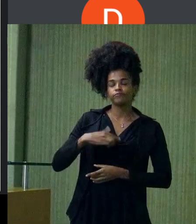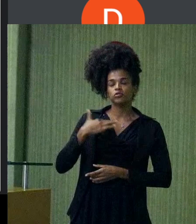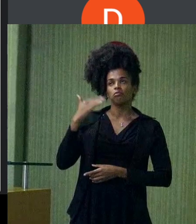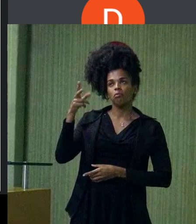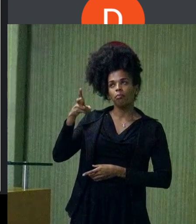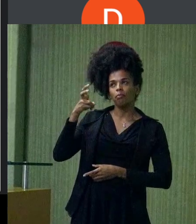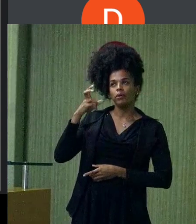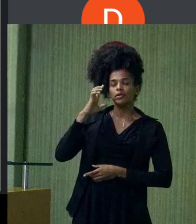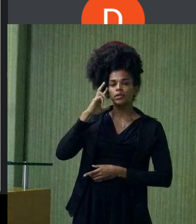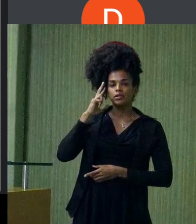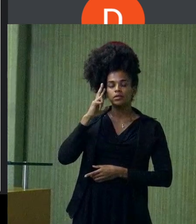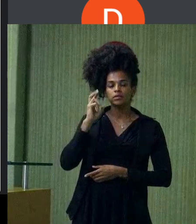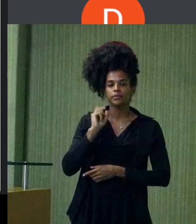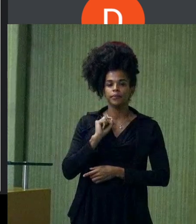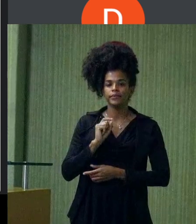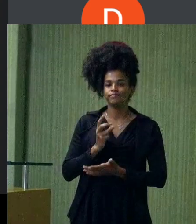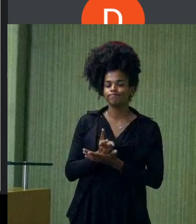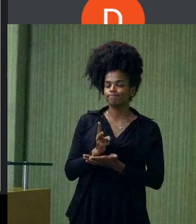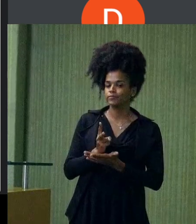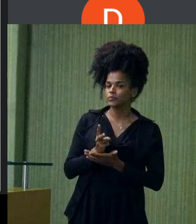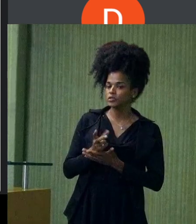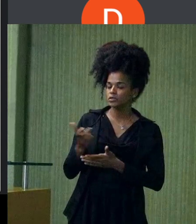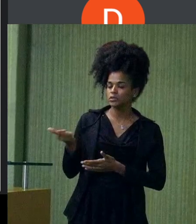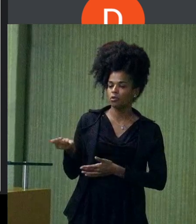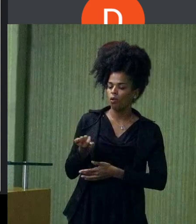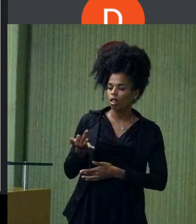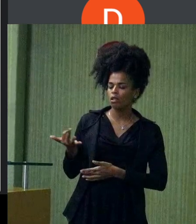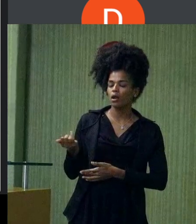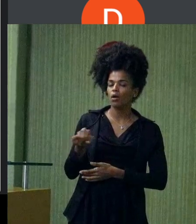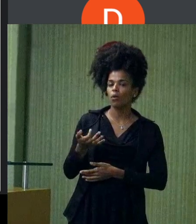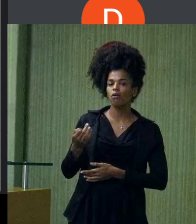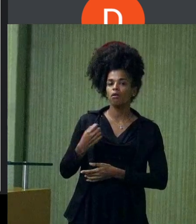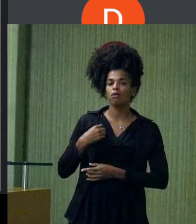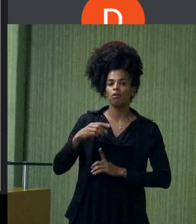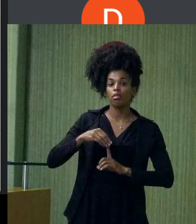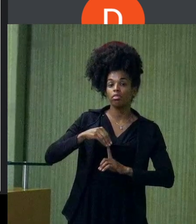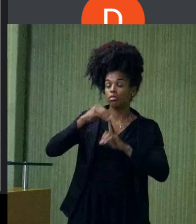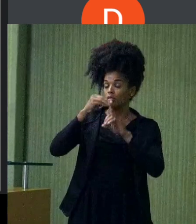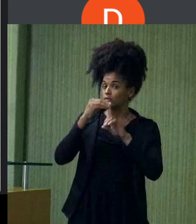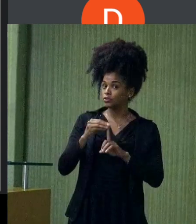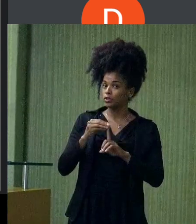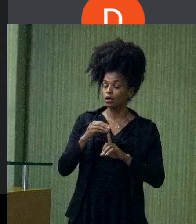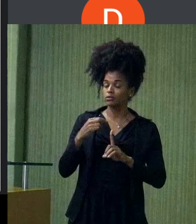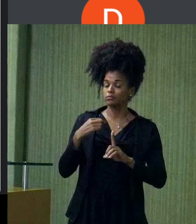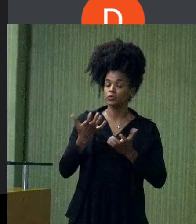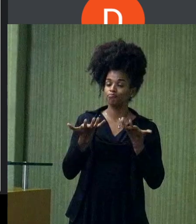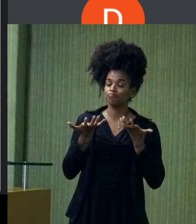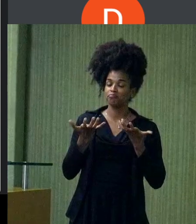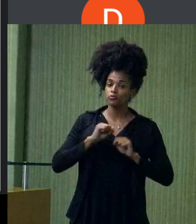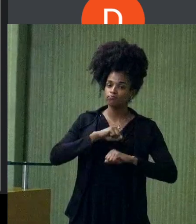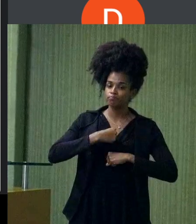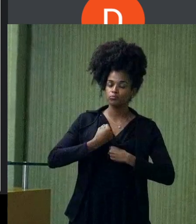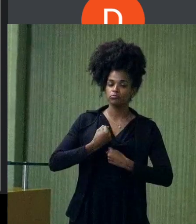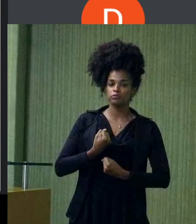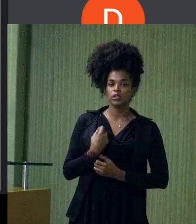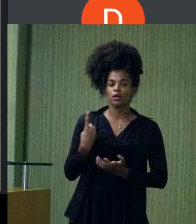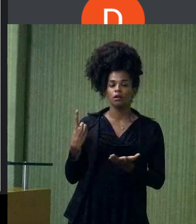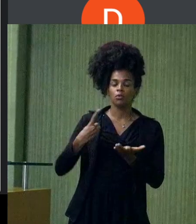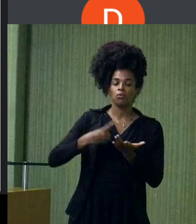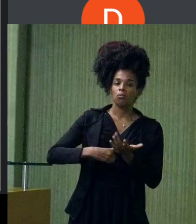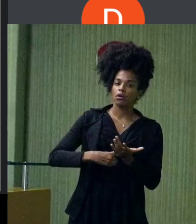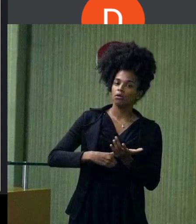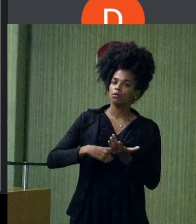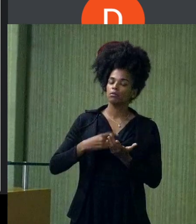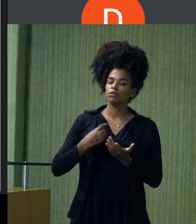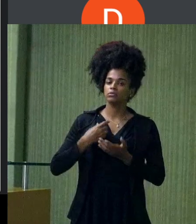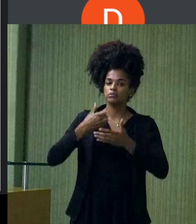objetivos dos referenciais nacionais de qualidade ganham destaque portanto terá que haver um esforço Nacional de pulação e definição